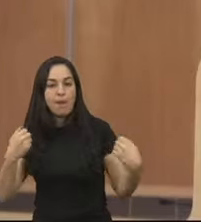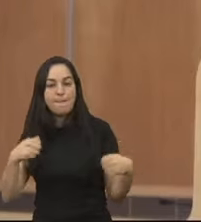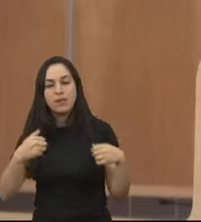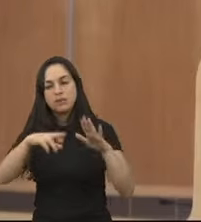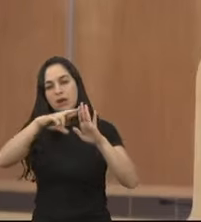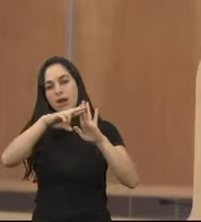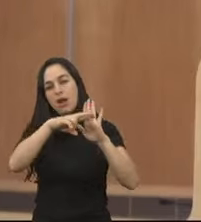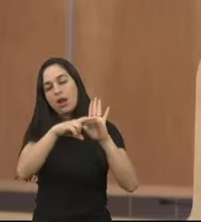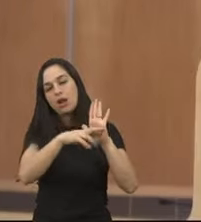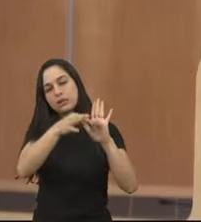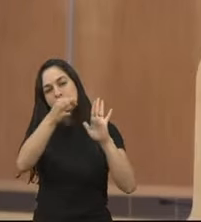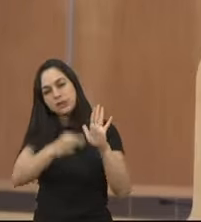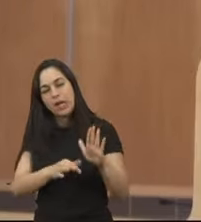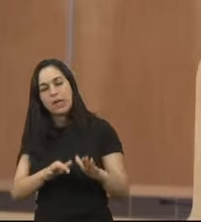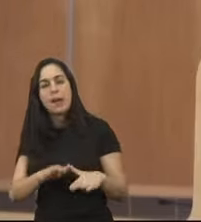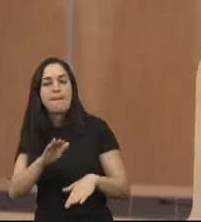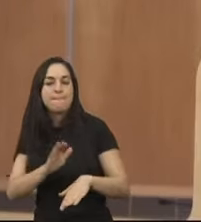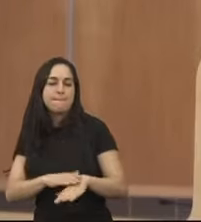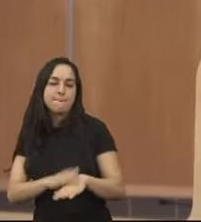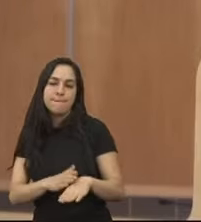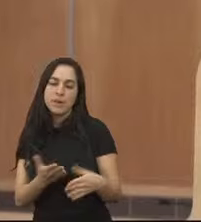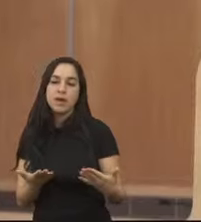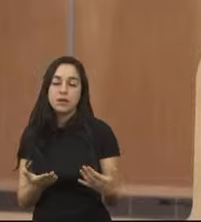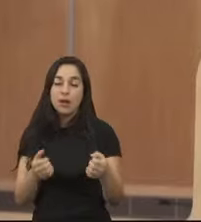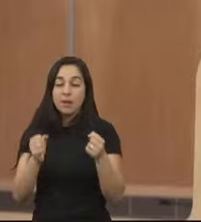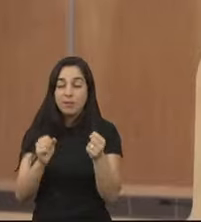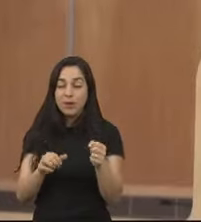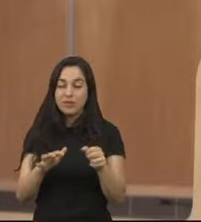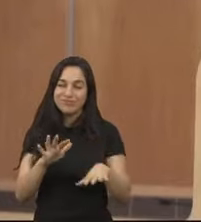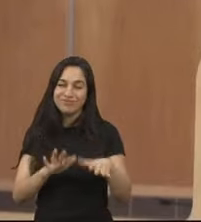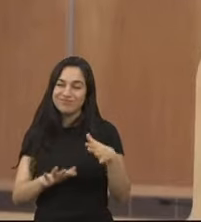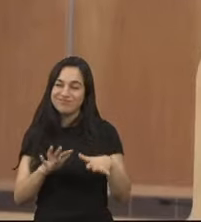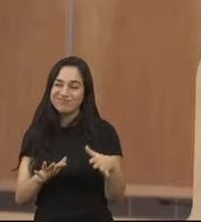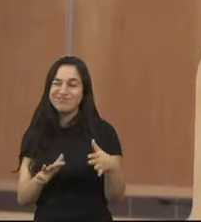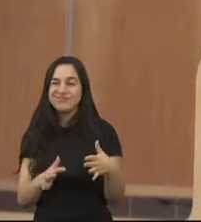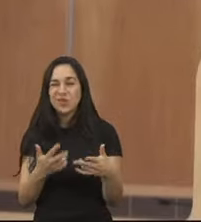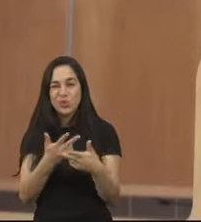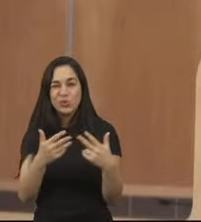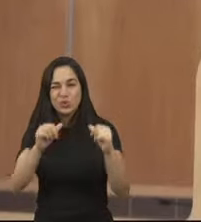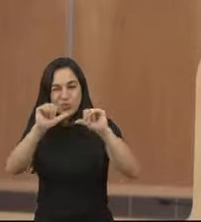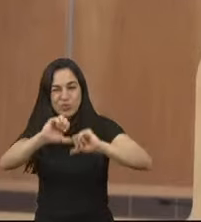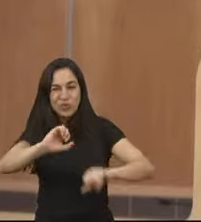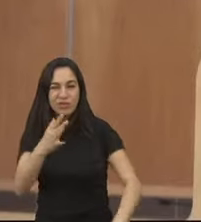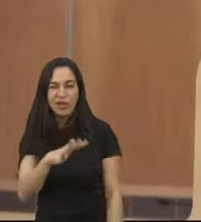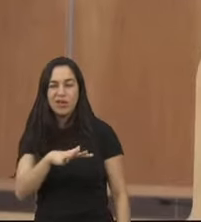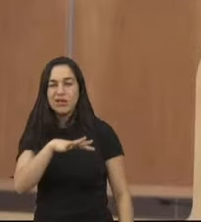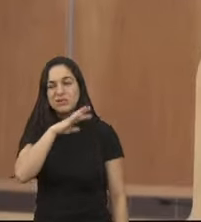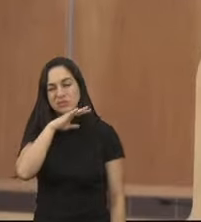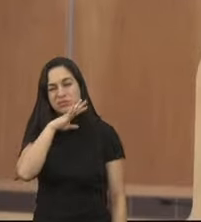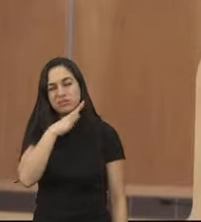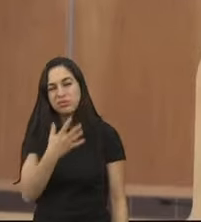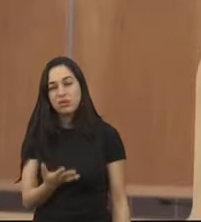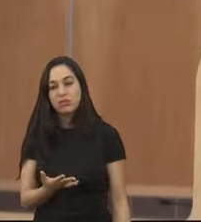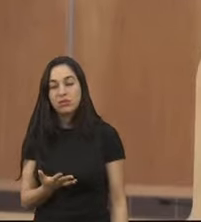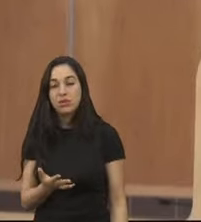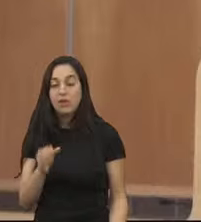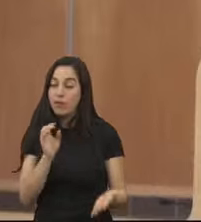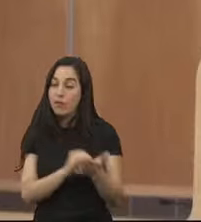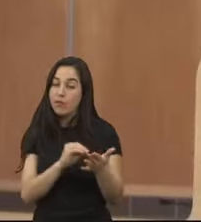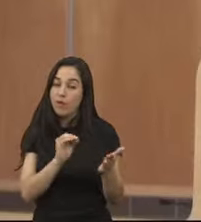de tradicionais, podem gerar impactos negativos significativos. A ausência de uma